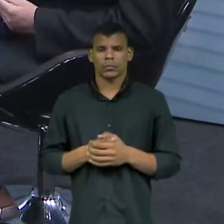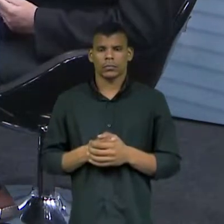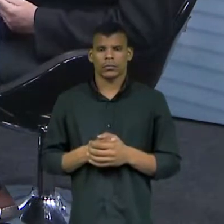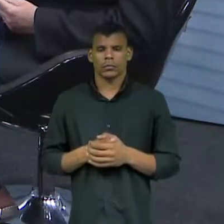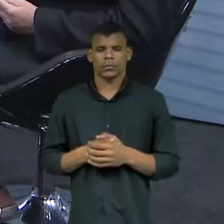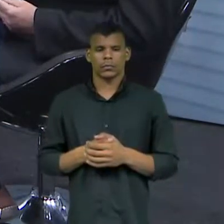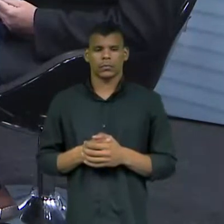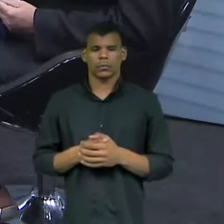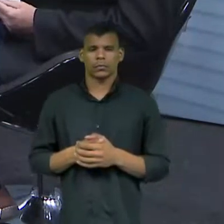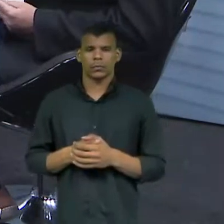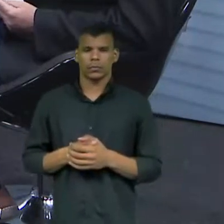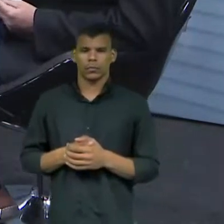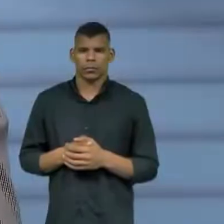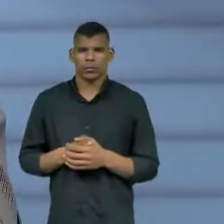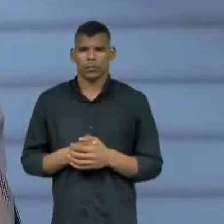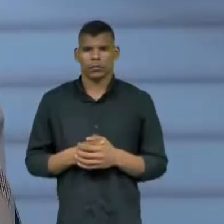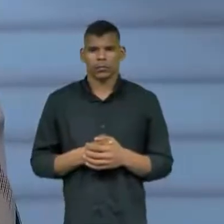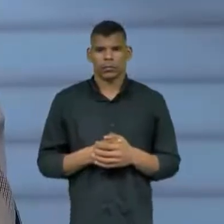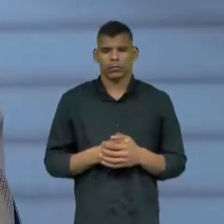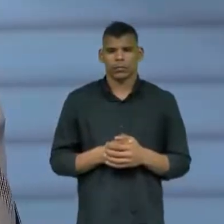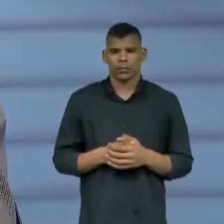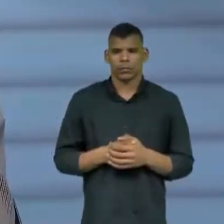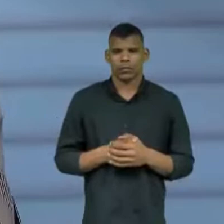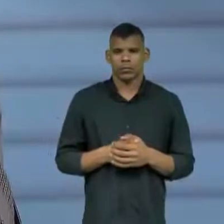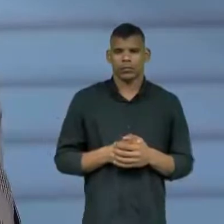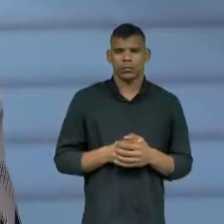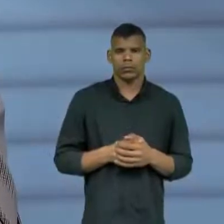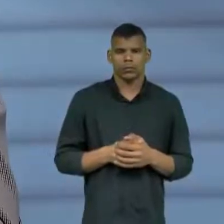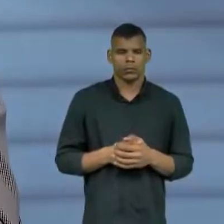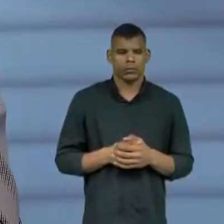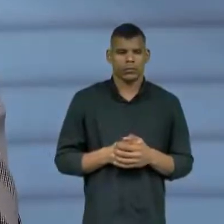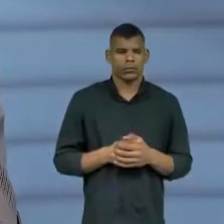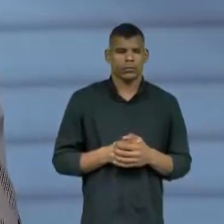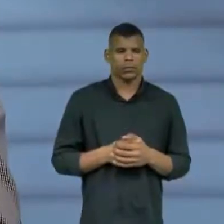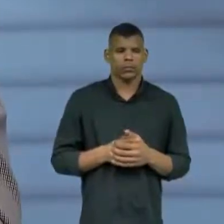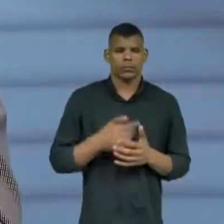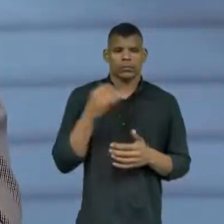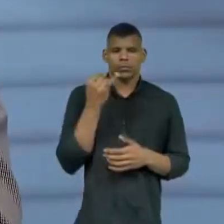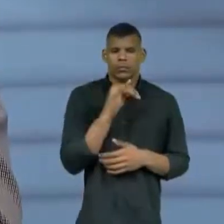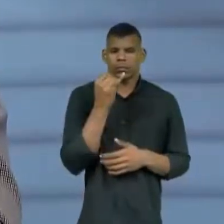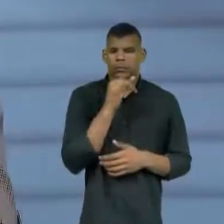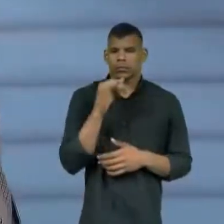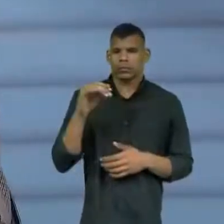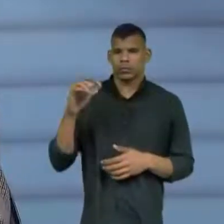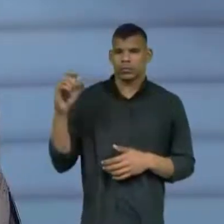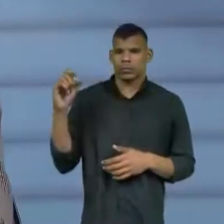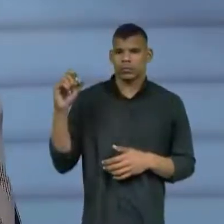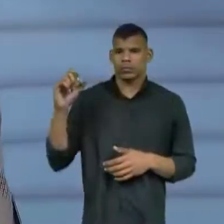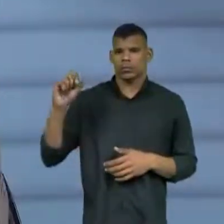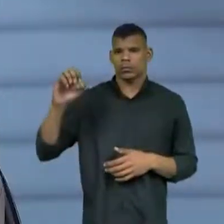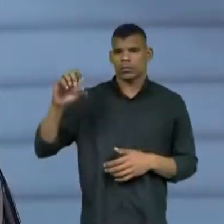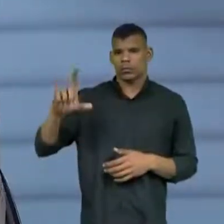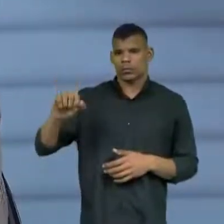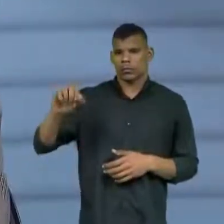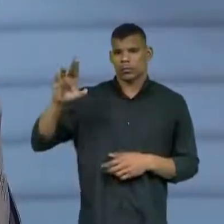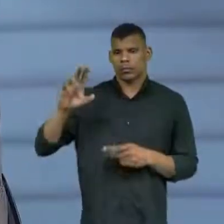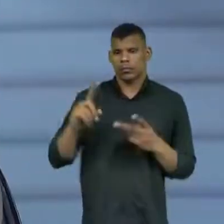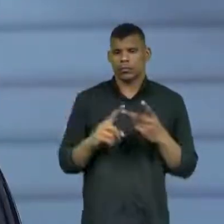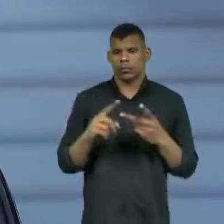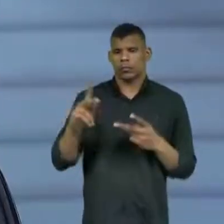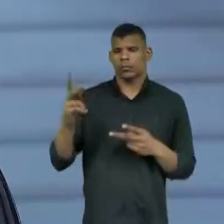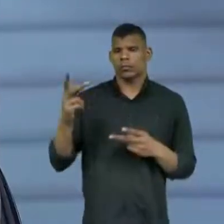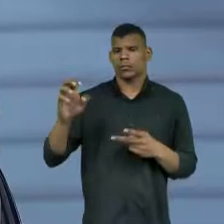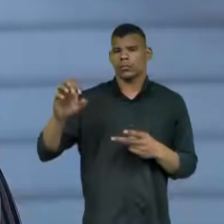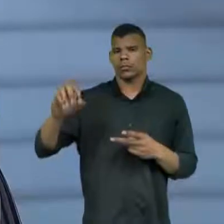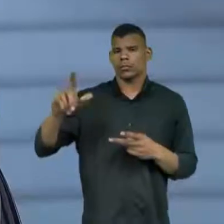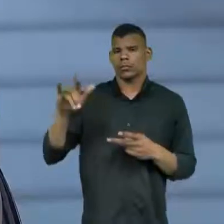de tanta energia que vai ter que se conjugar, não somente eólica, como a solar também. Solar, eólica na terra